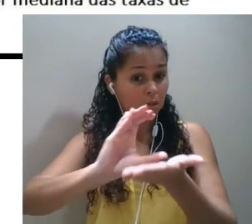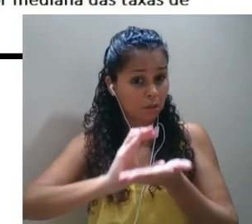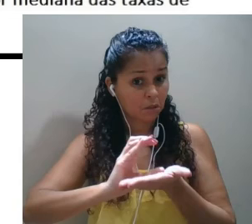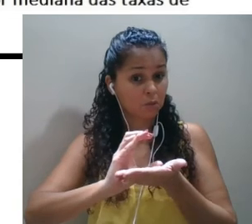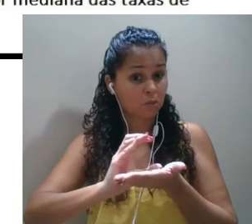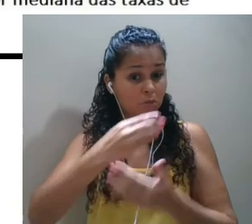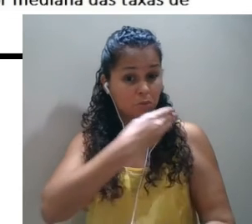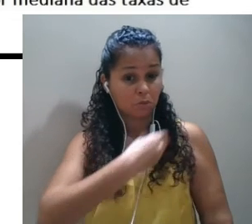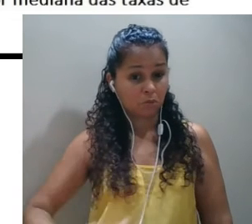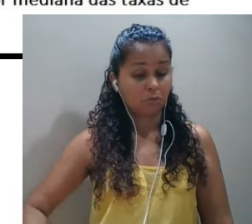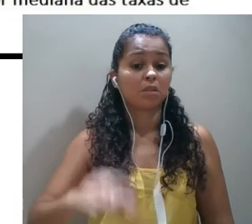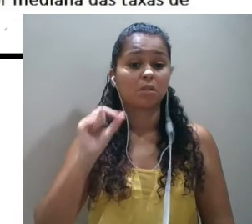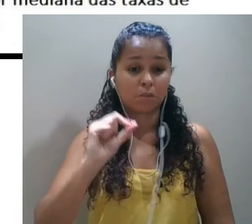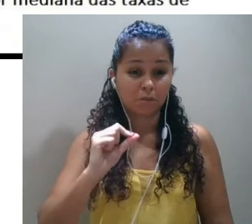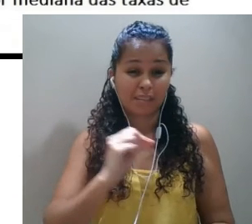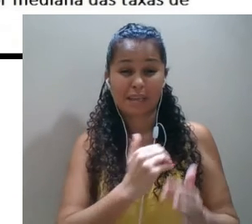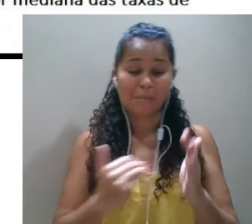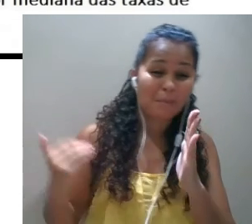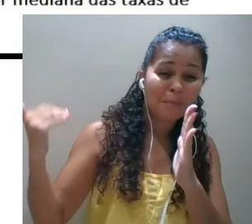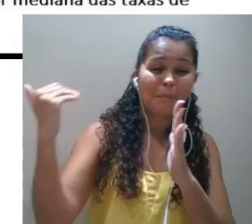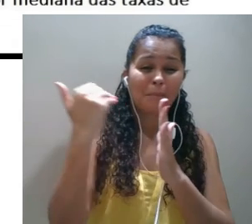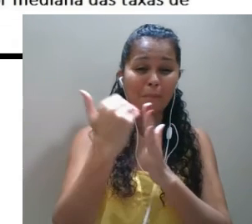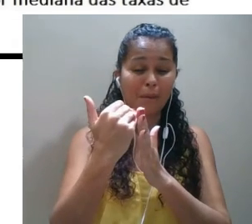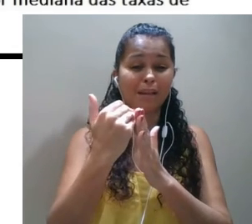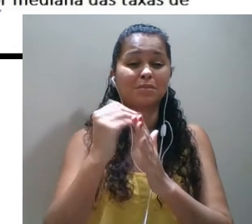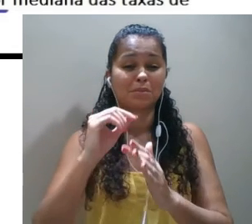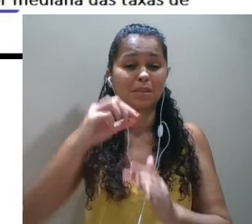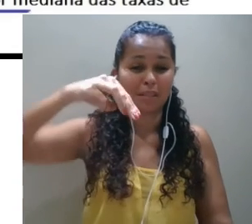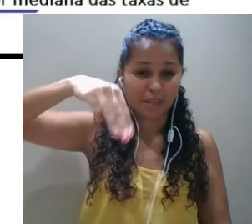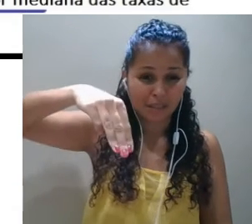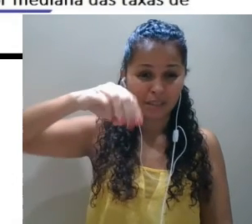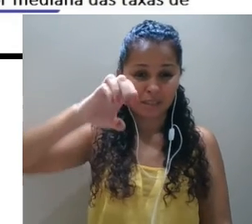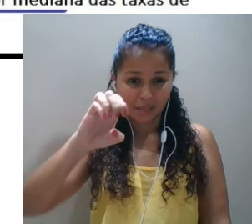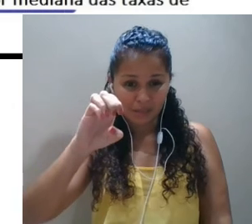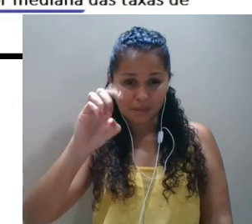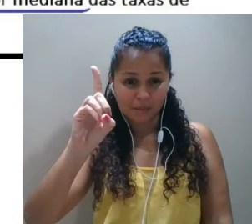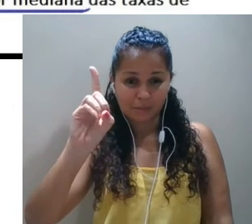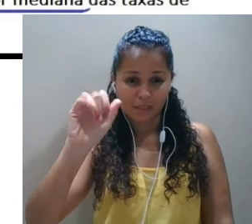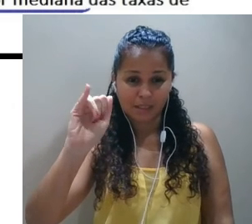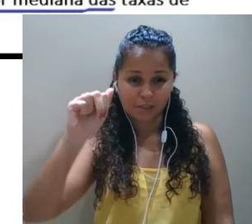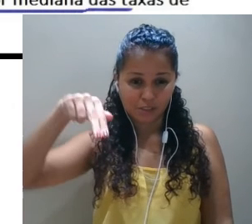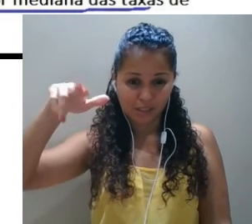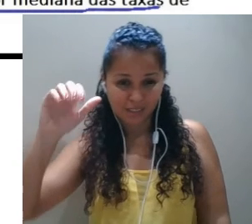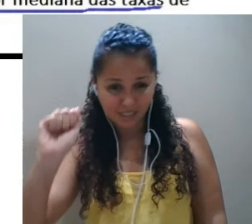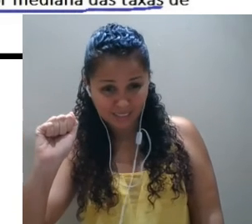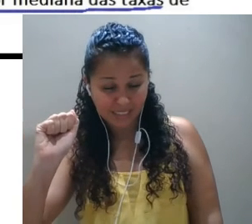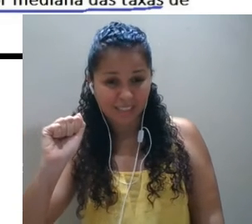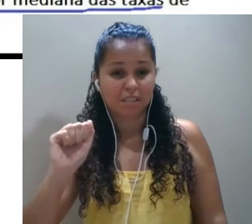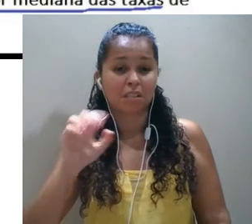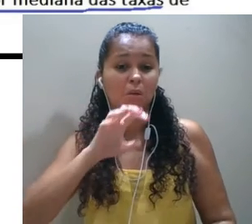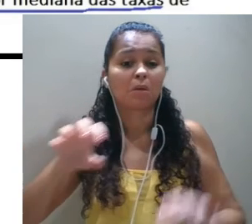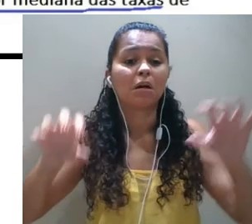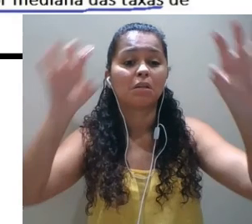desse recurso, seria aquela com a maior mediana. Então, a região com maior mediana